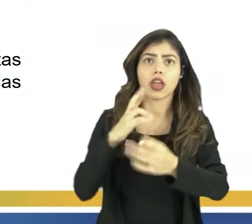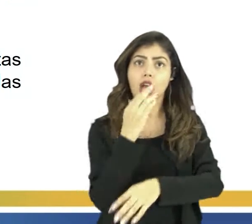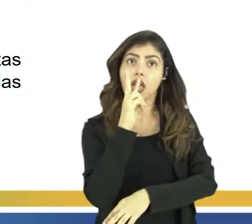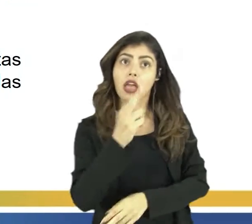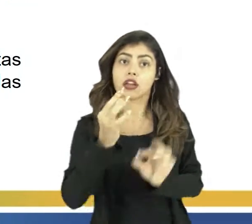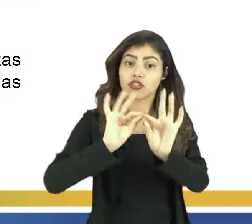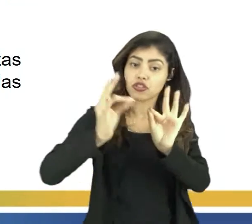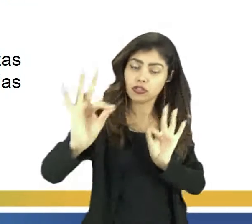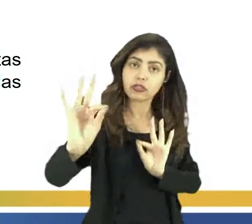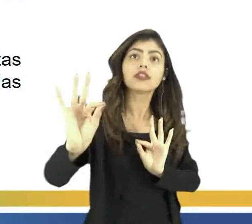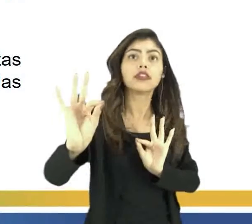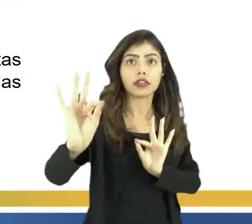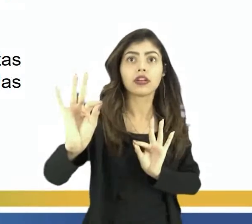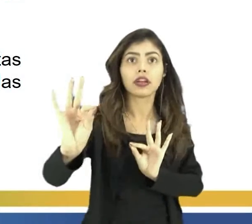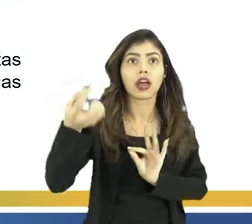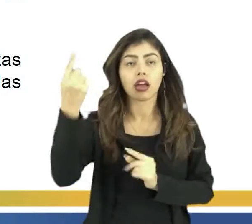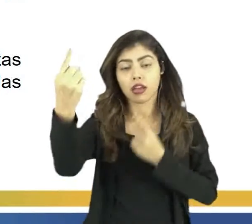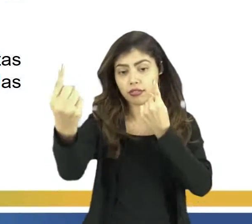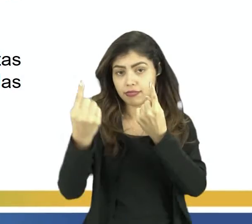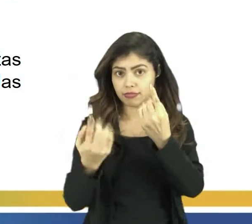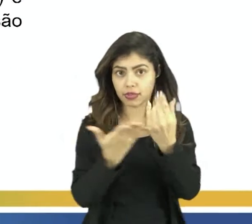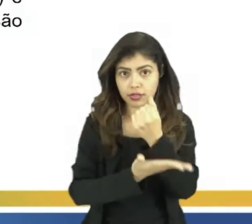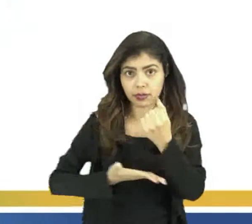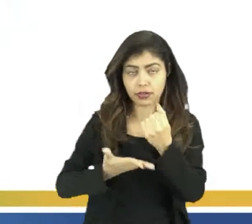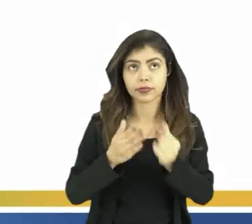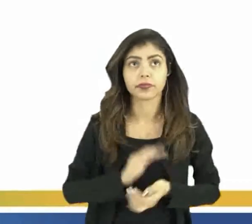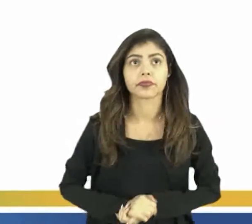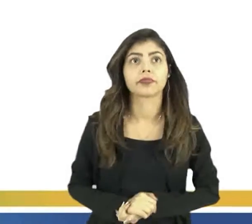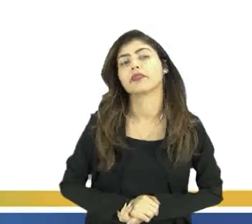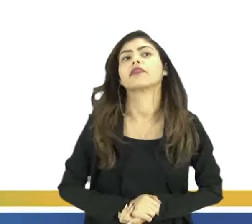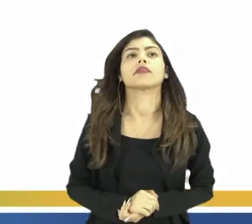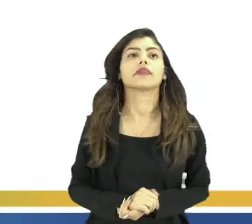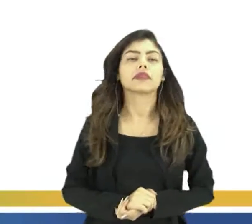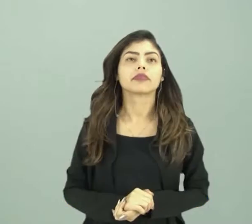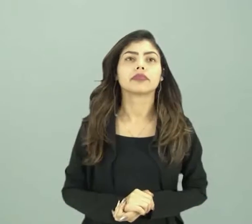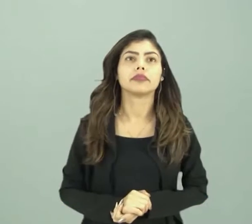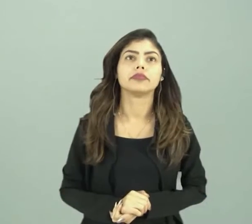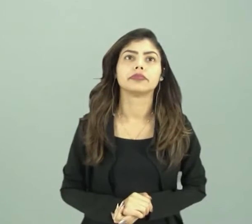pela distância entre os planos das bases.